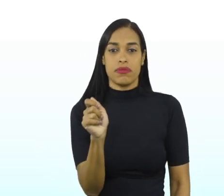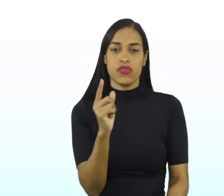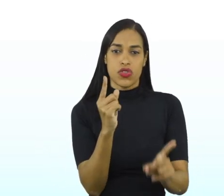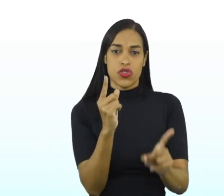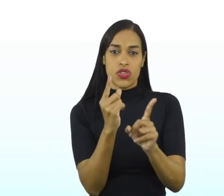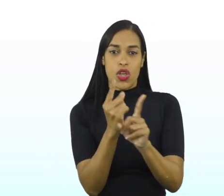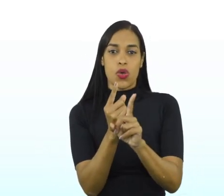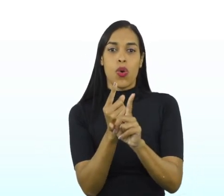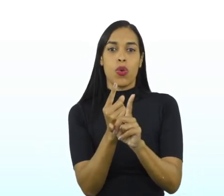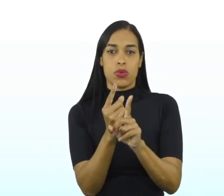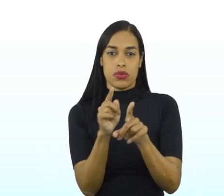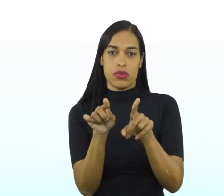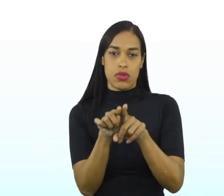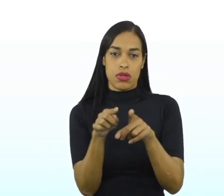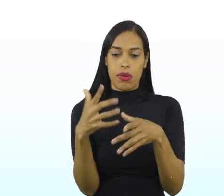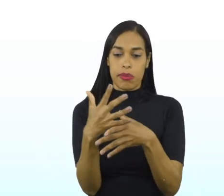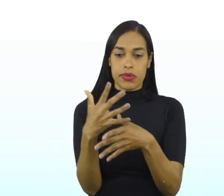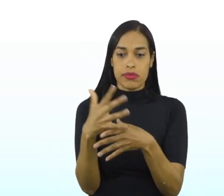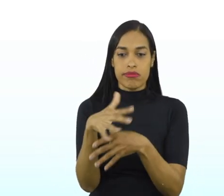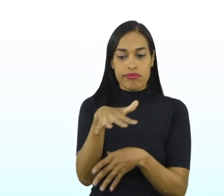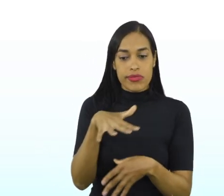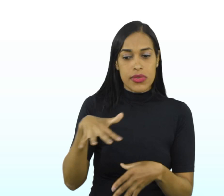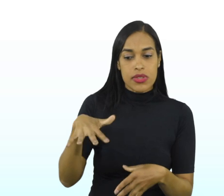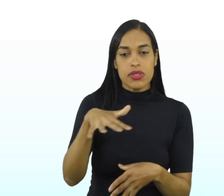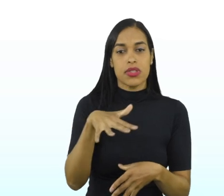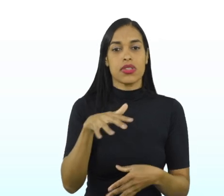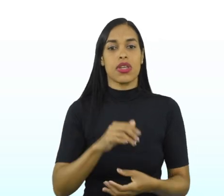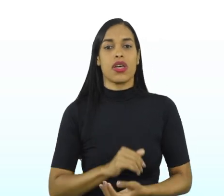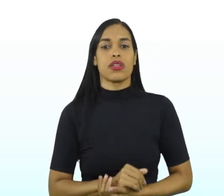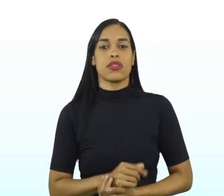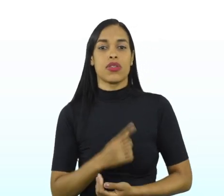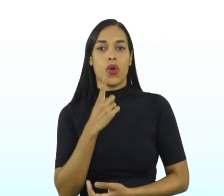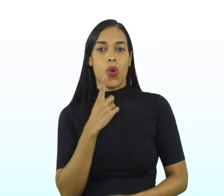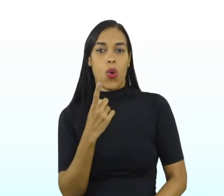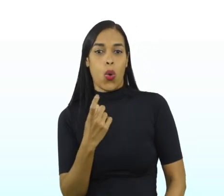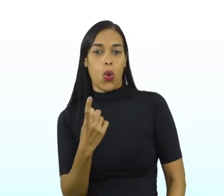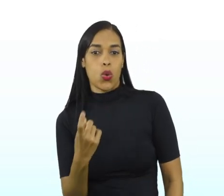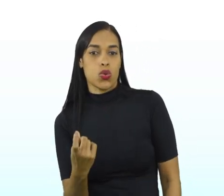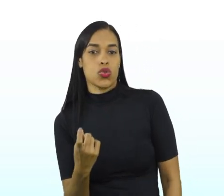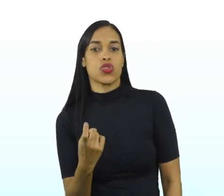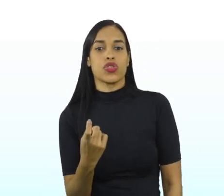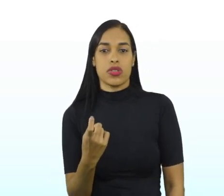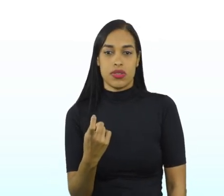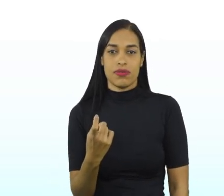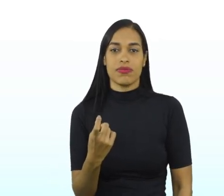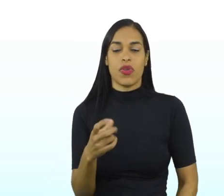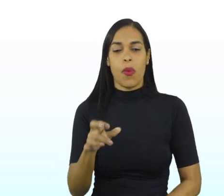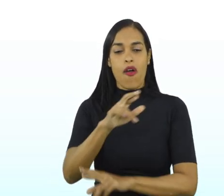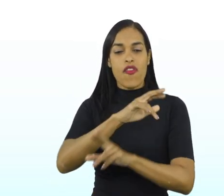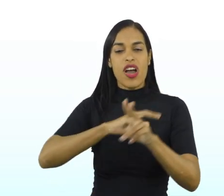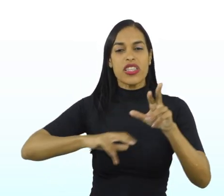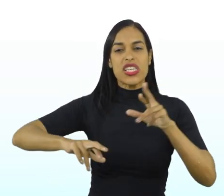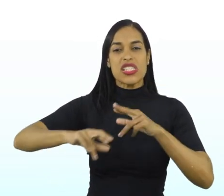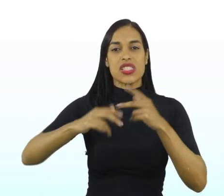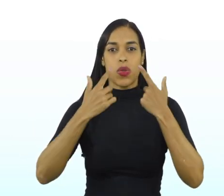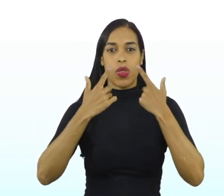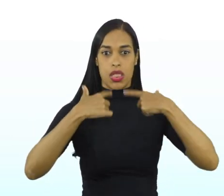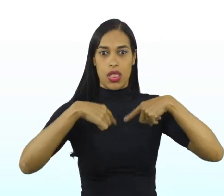encontra na zona urbana também, nos centros urbanos. Então, oxe, você marca exatamente uma variação